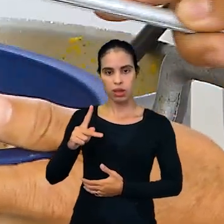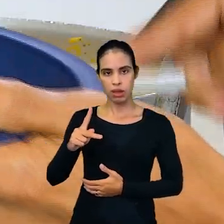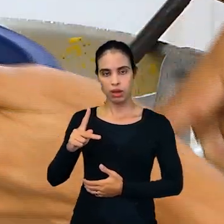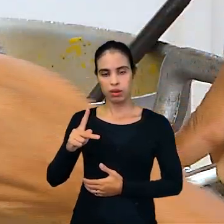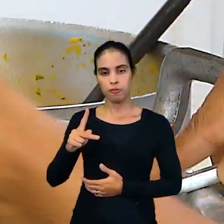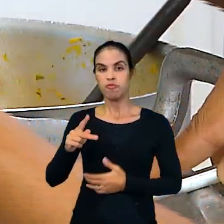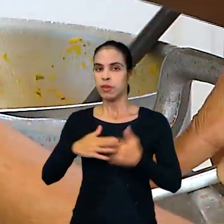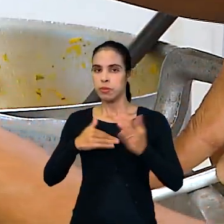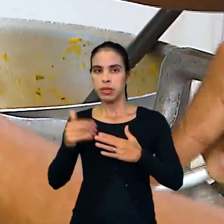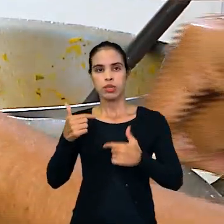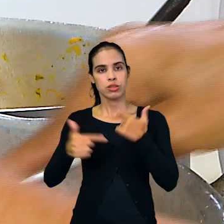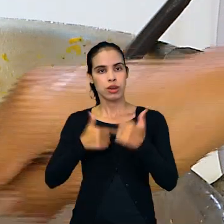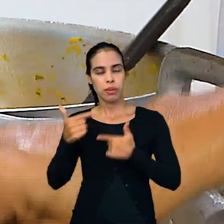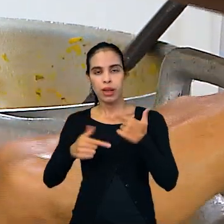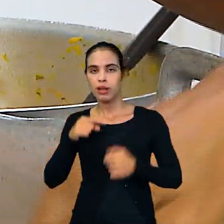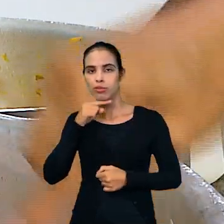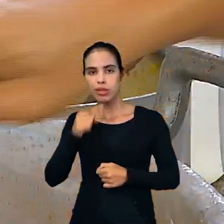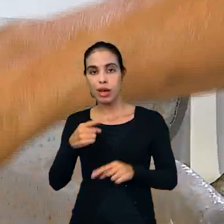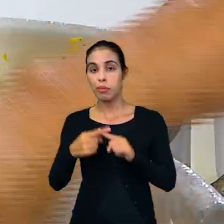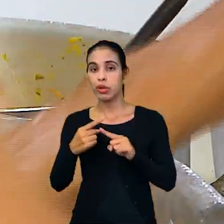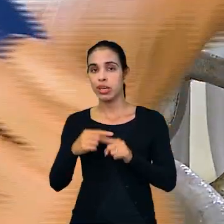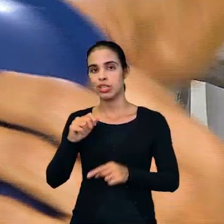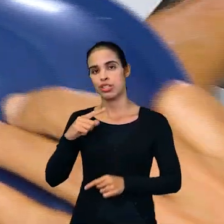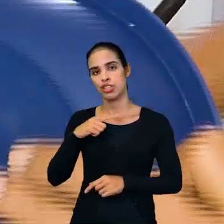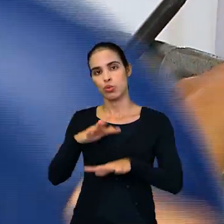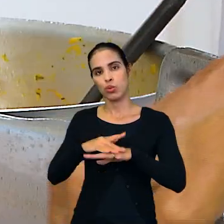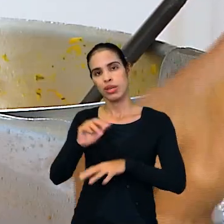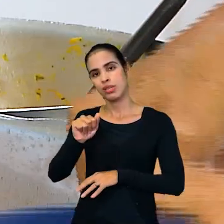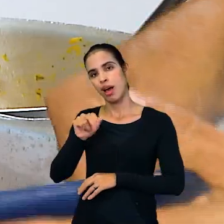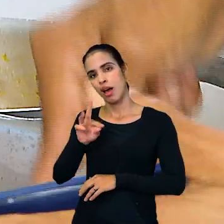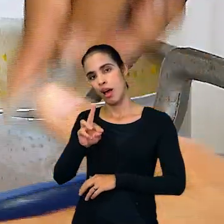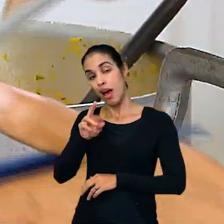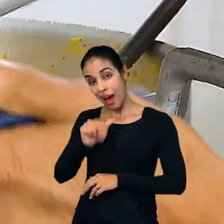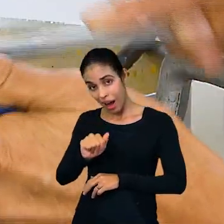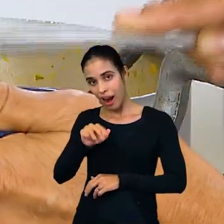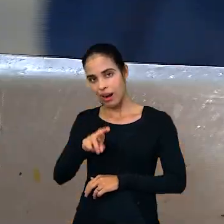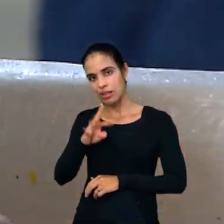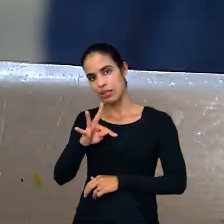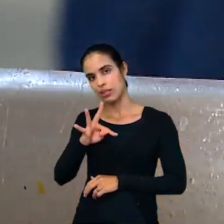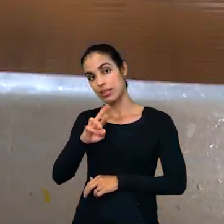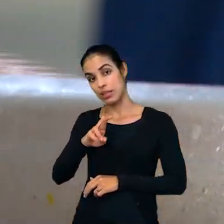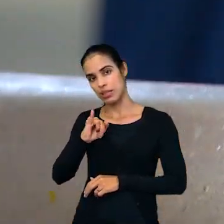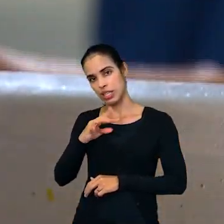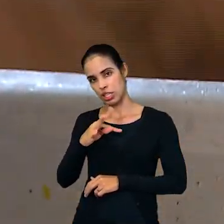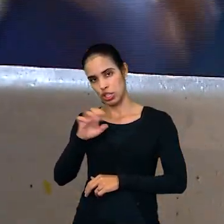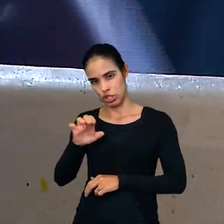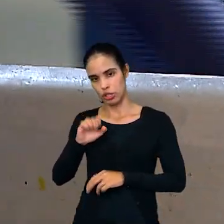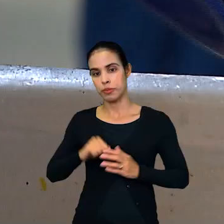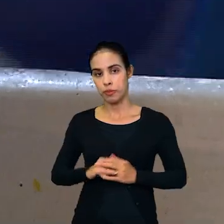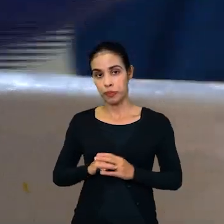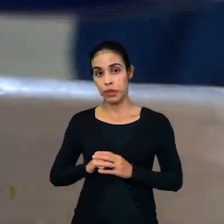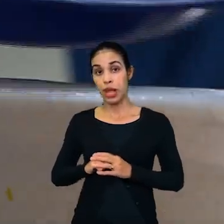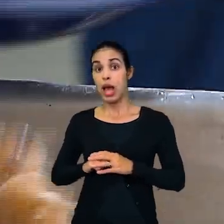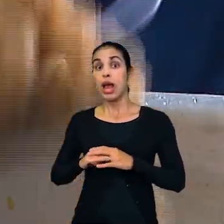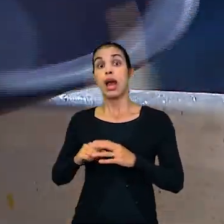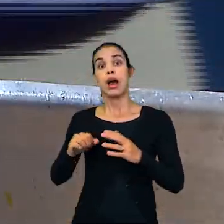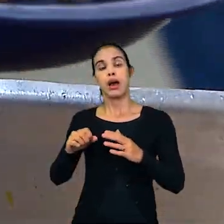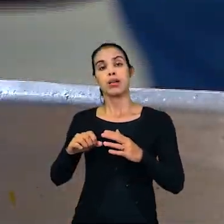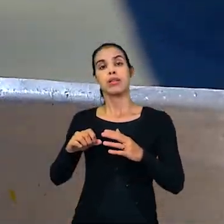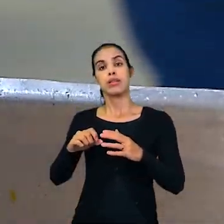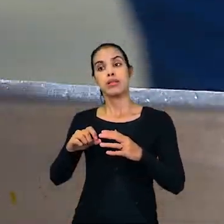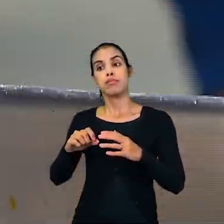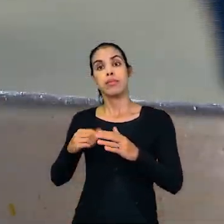se aposentado por incapacidade permanente devido ao quadro de artrite reumatoide. O cancelamento ocorreu após a troca